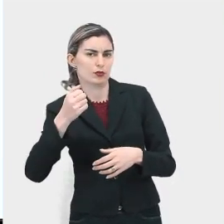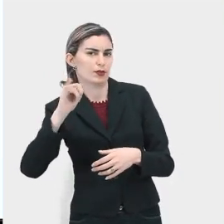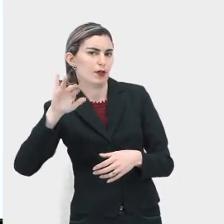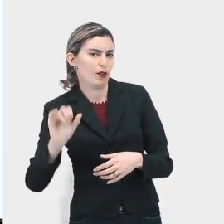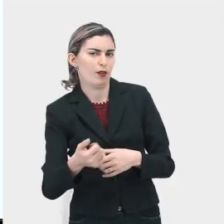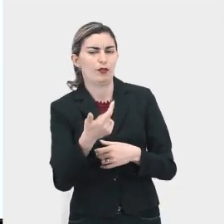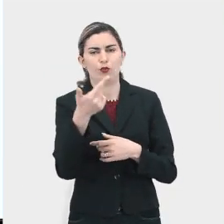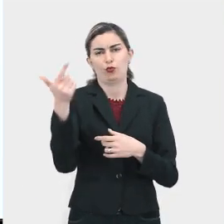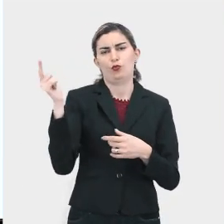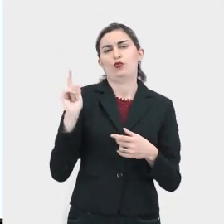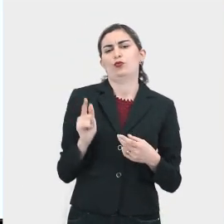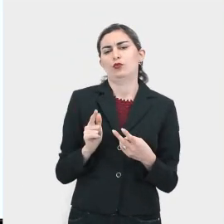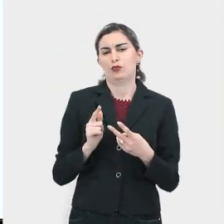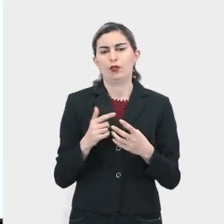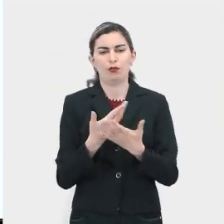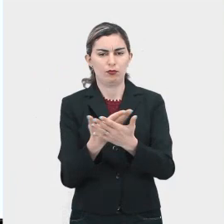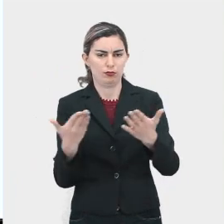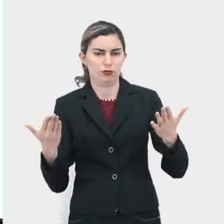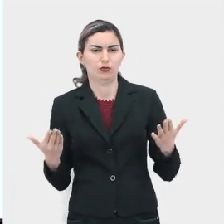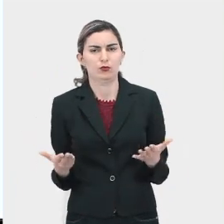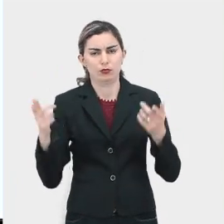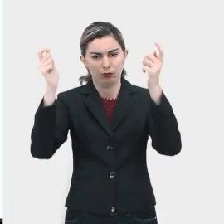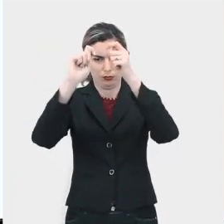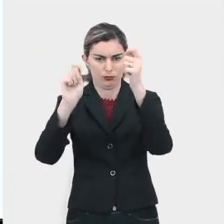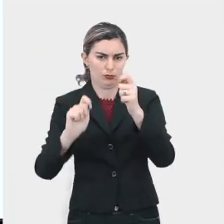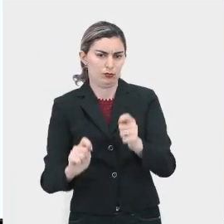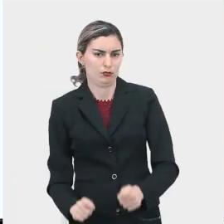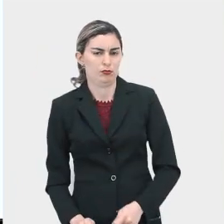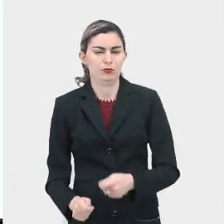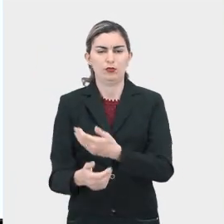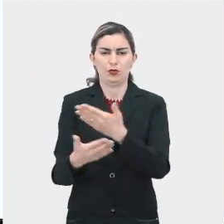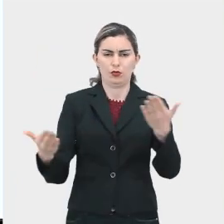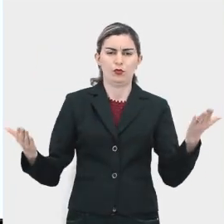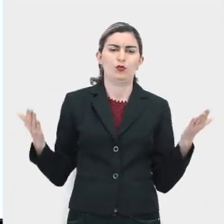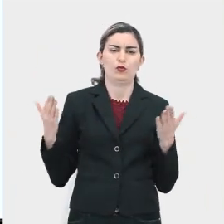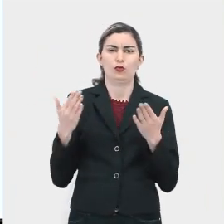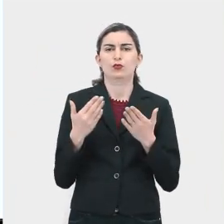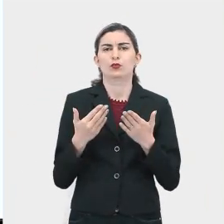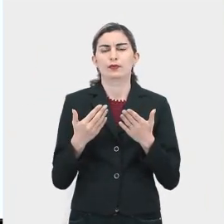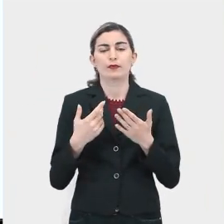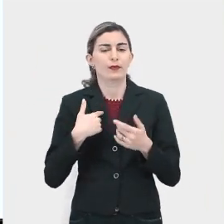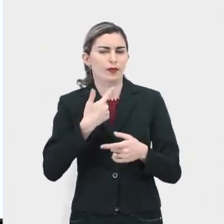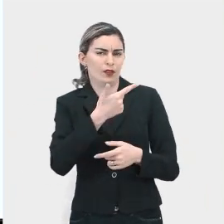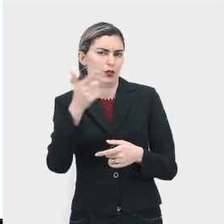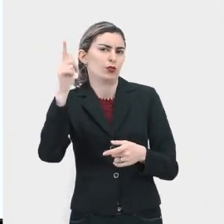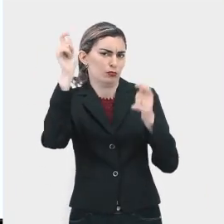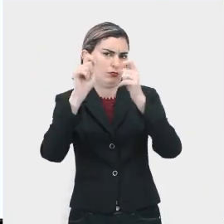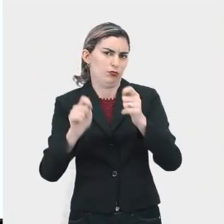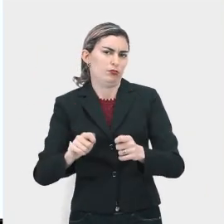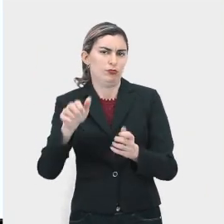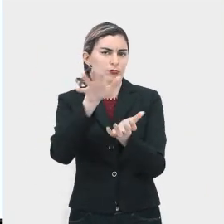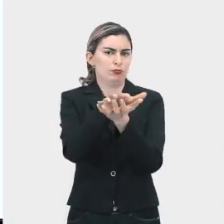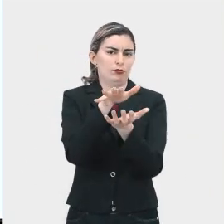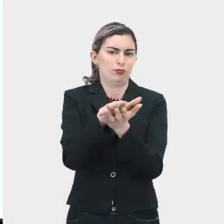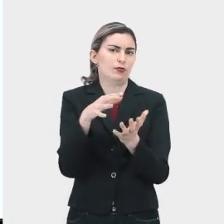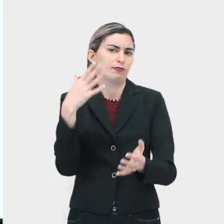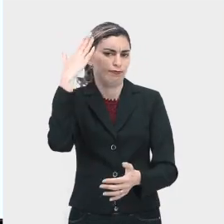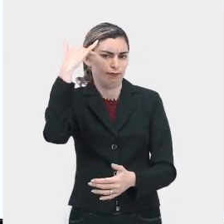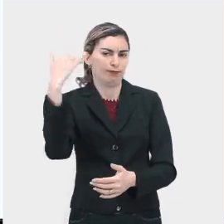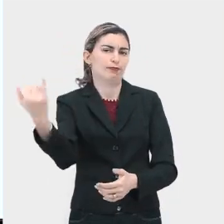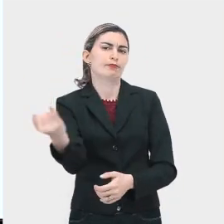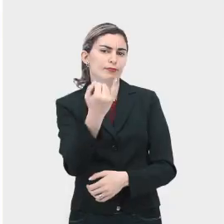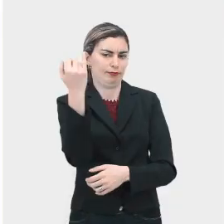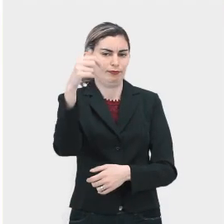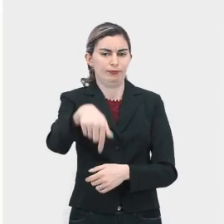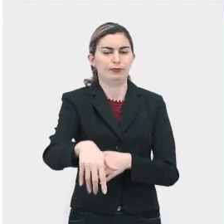Fred 04, entre outros artistas, Roger de Renault, outros artistas pernambucanos muito importantes para